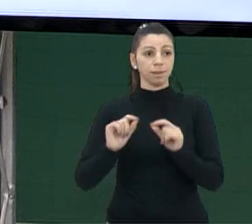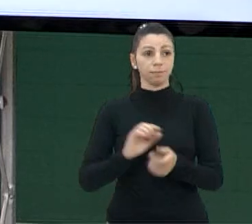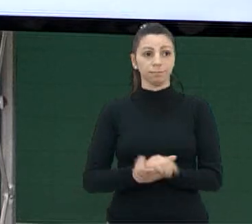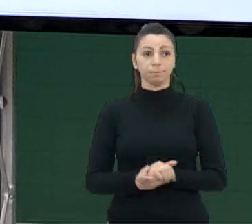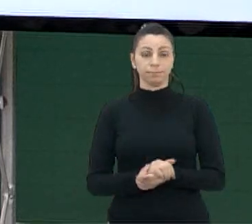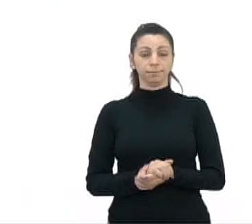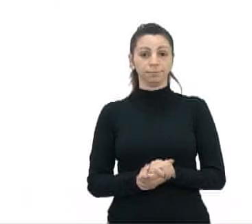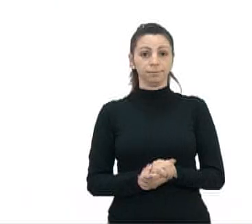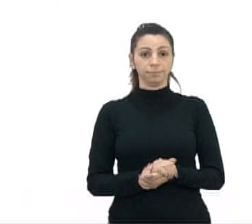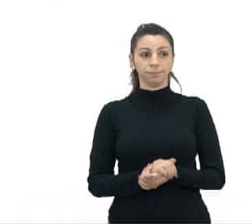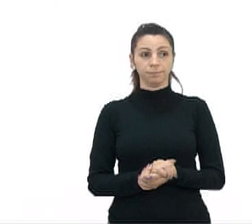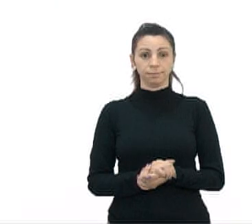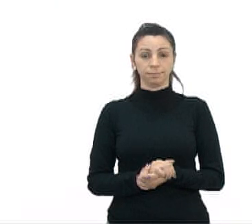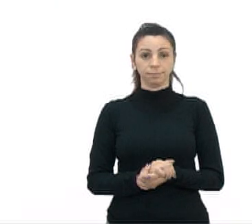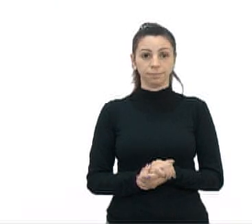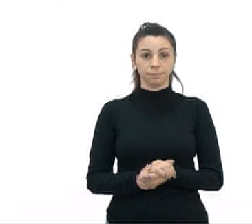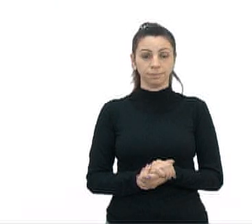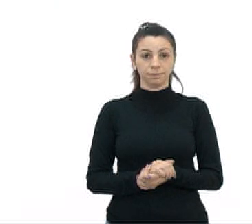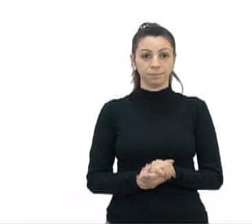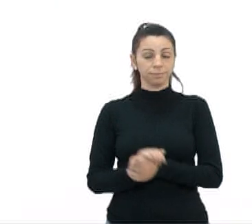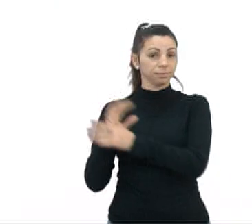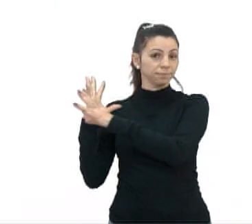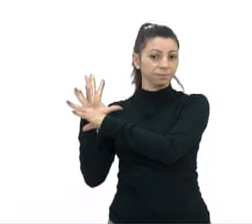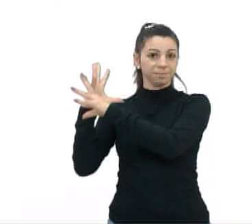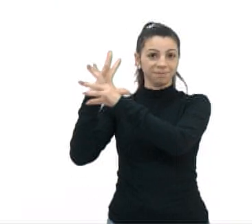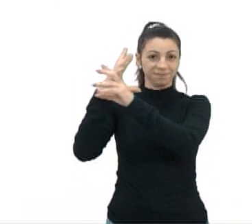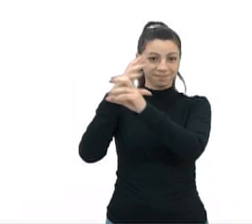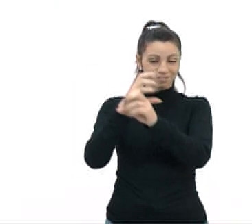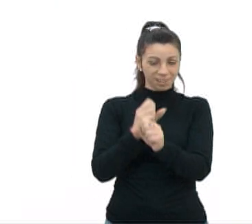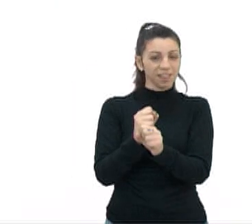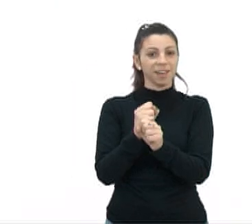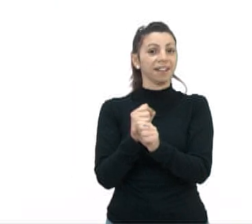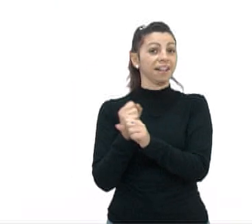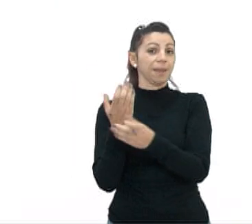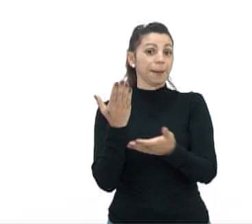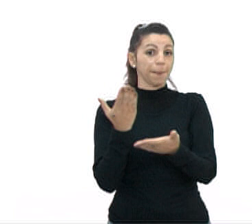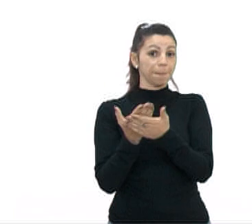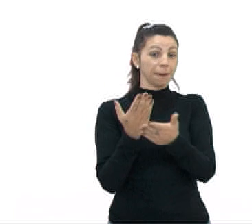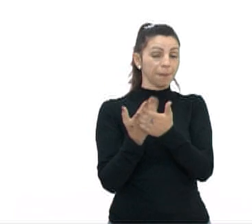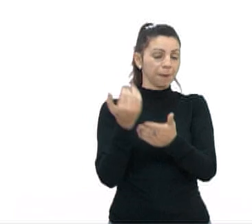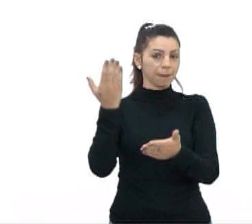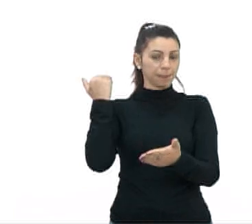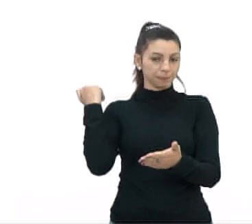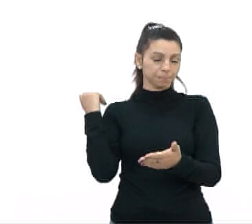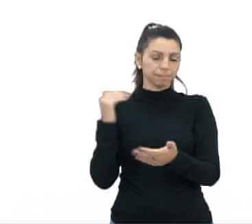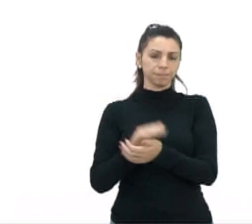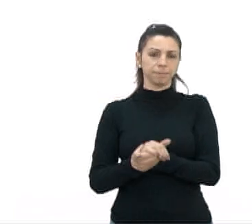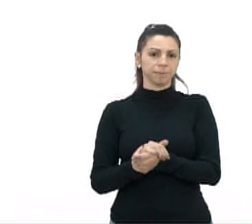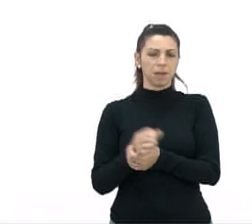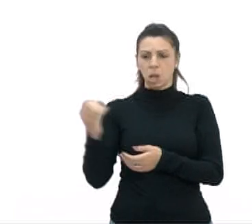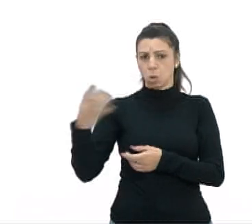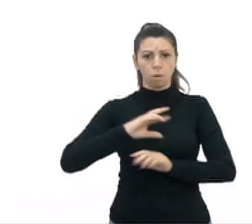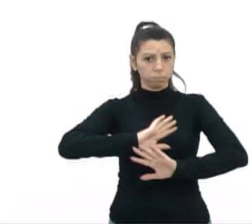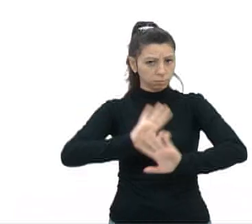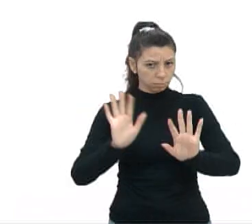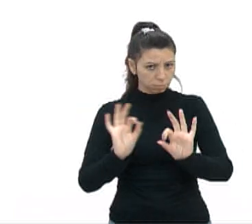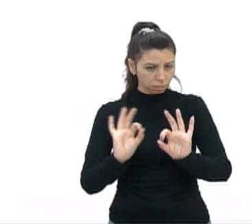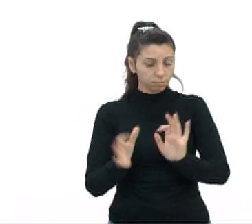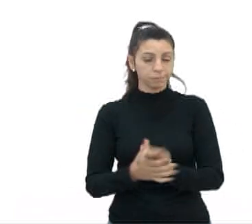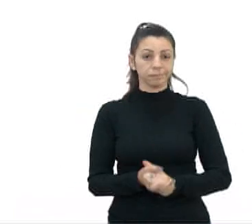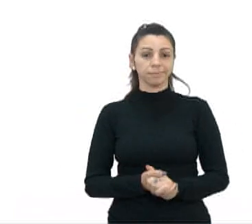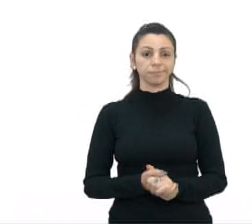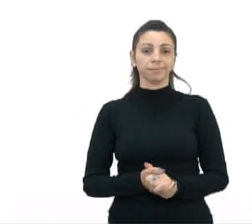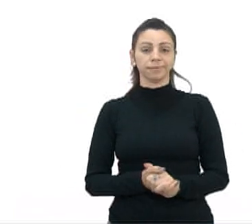veremos, só lembrando que é uma aula de retomada, né? Então, nada novo, já vimos isso em outro momento.